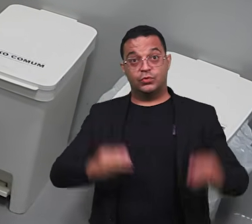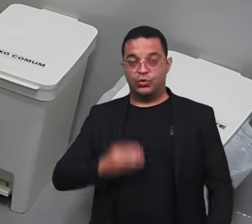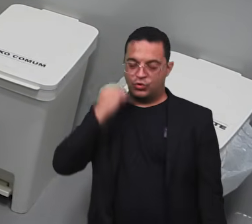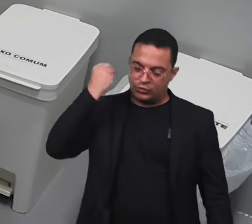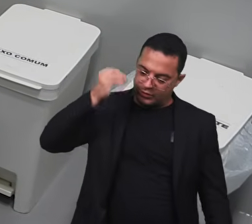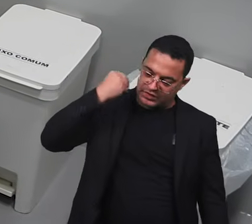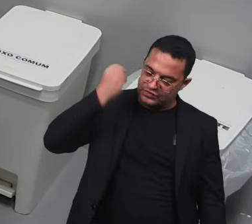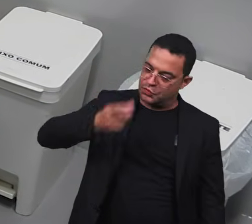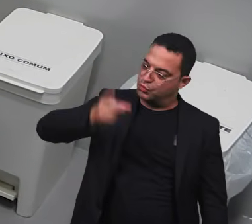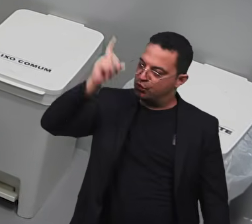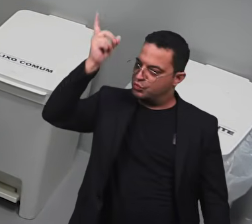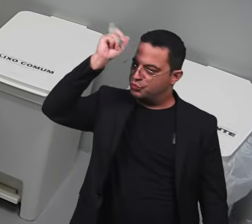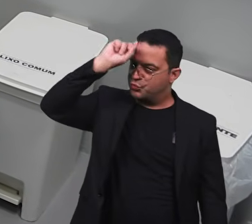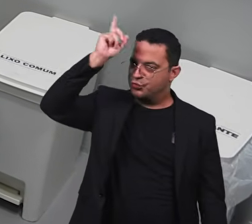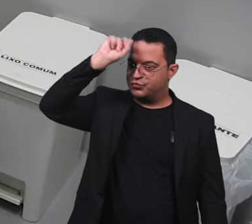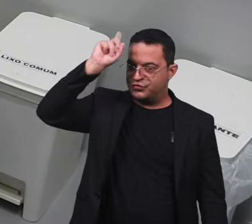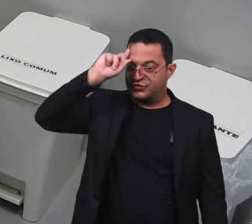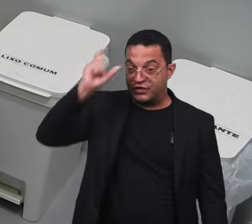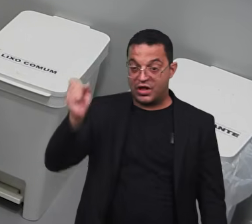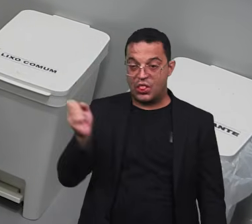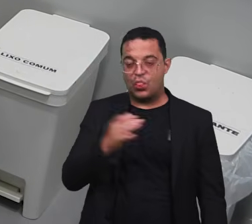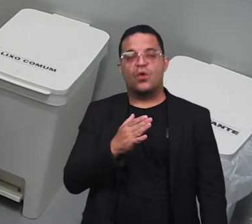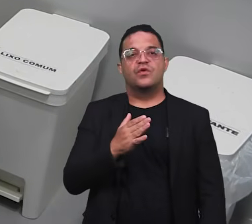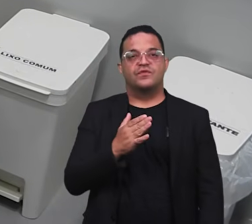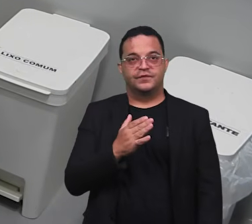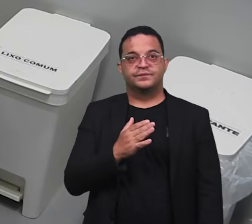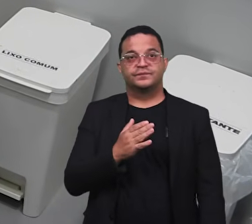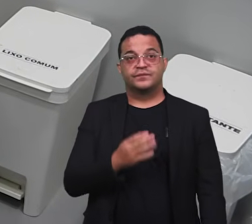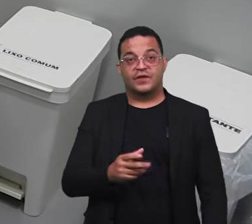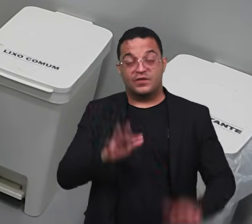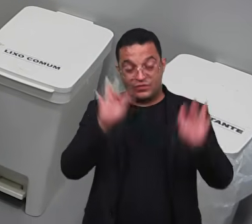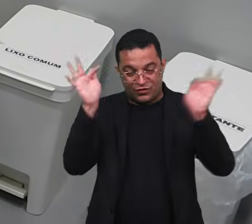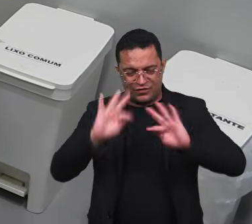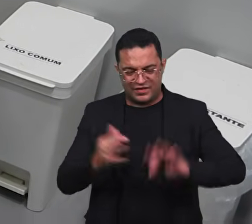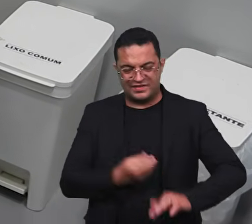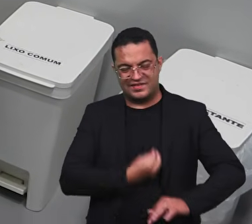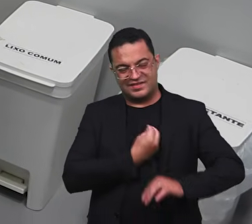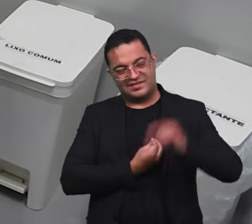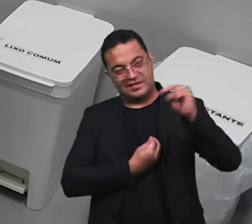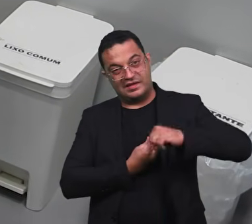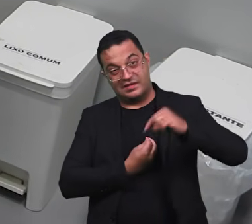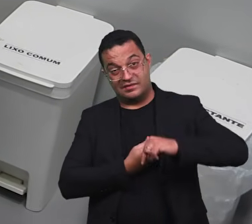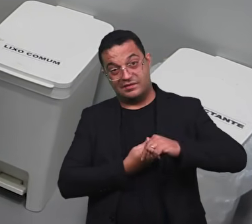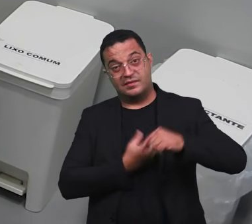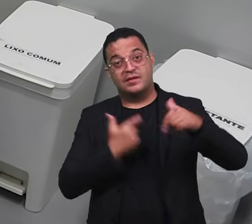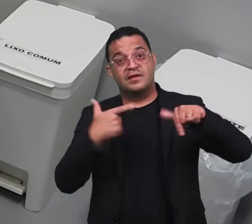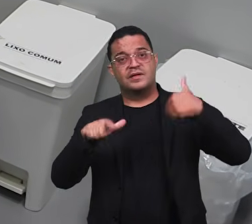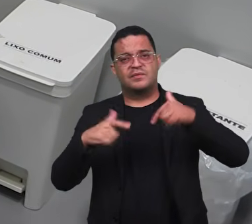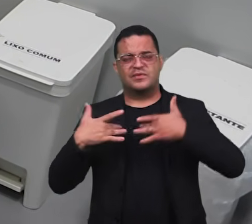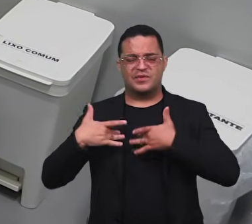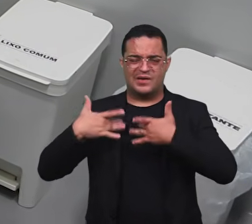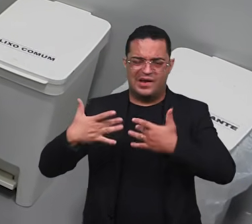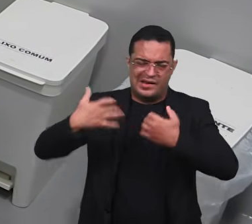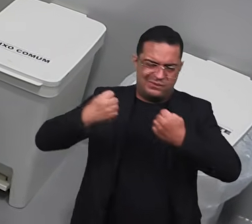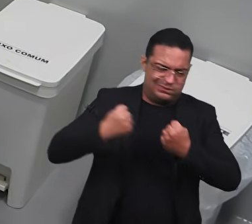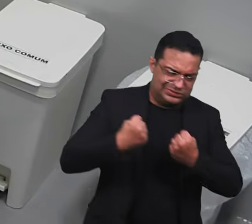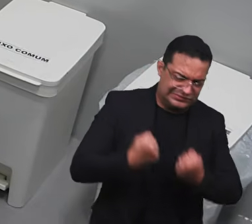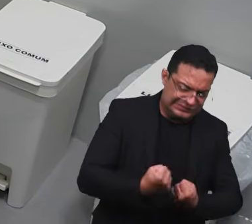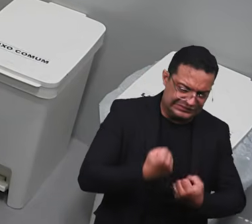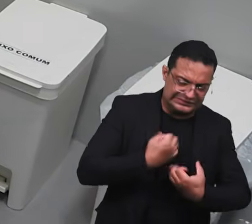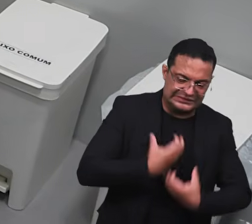uma experiência a cada dia. E sou muito feliz de estar aqui. E trabalhar para o Senhor não é